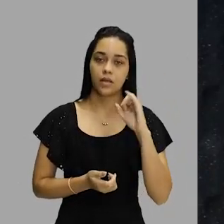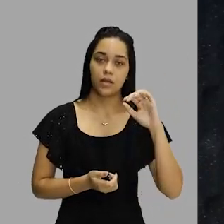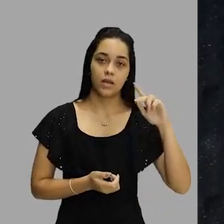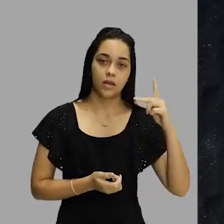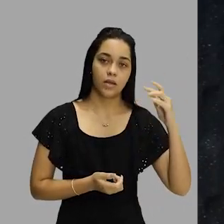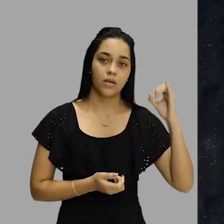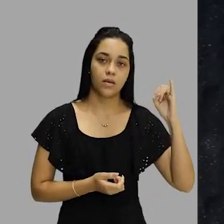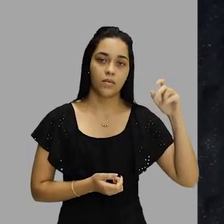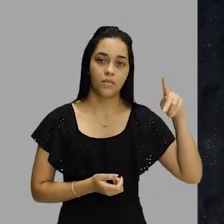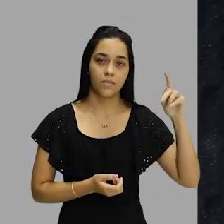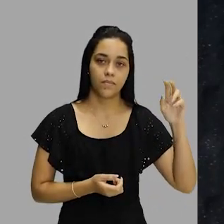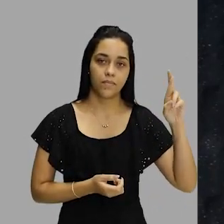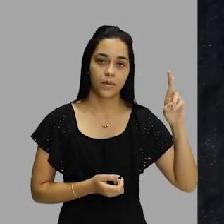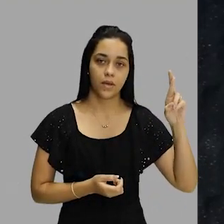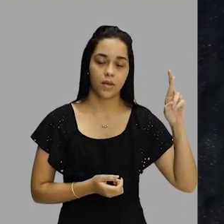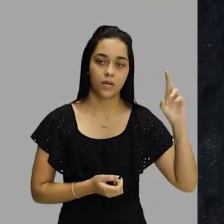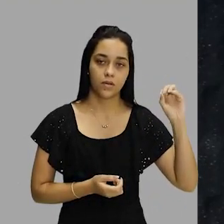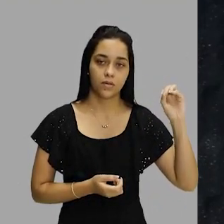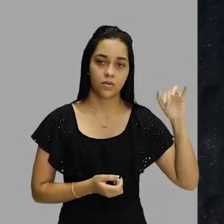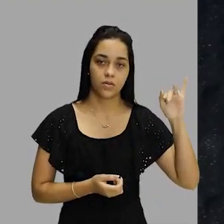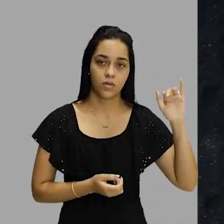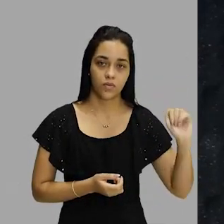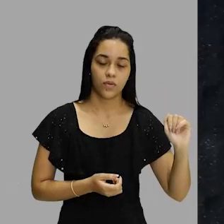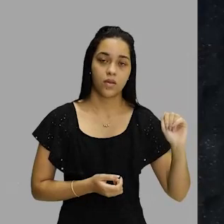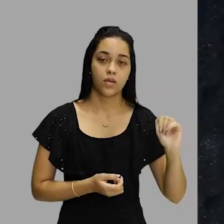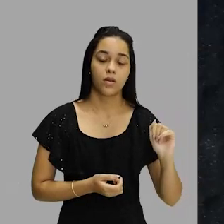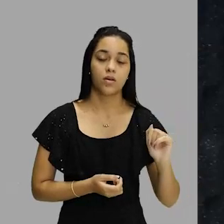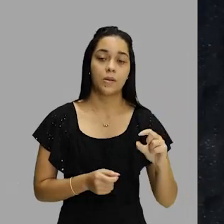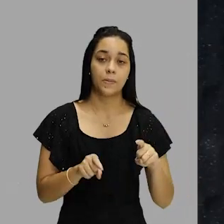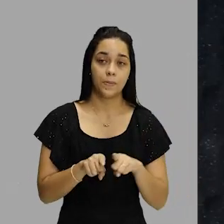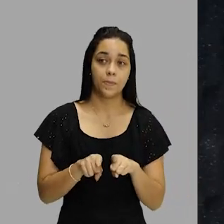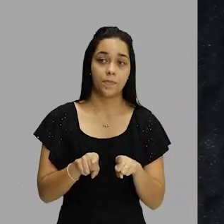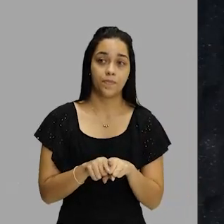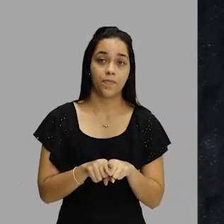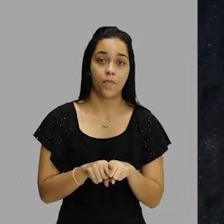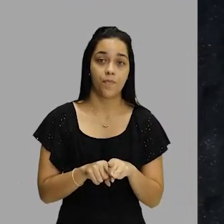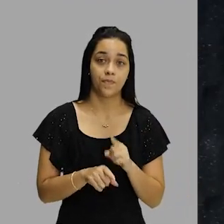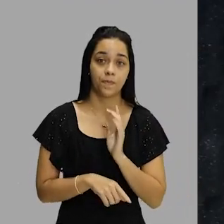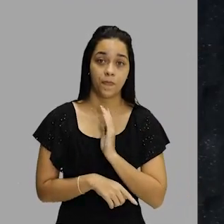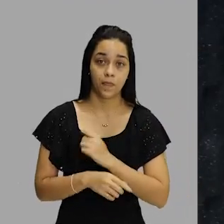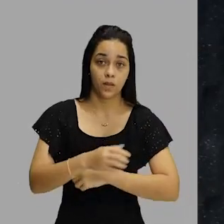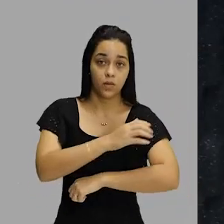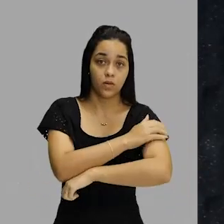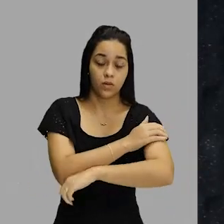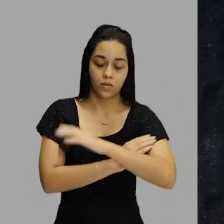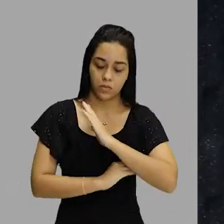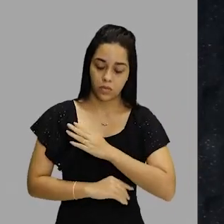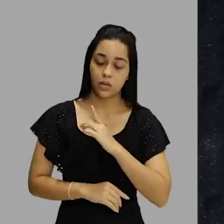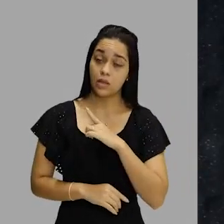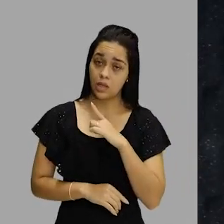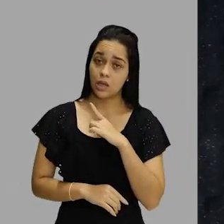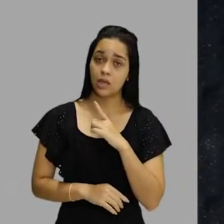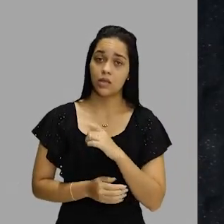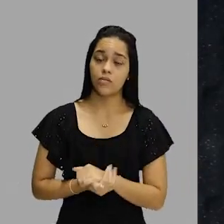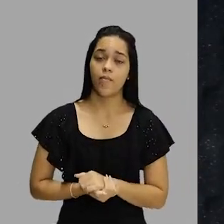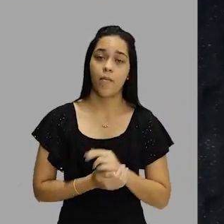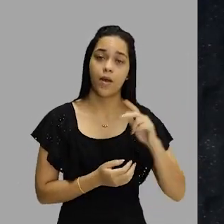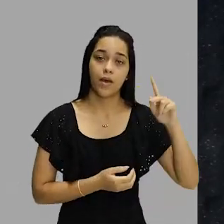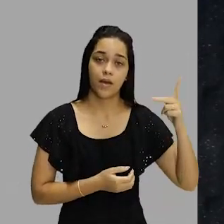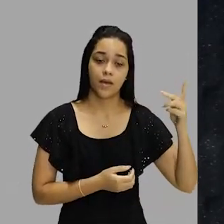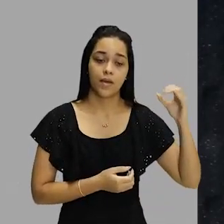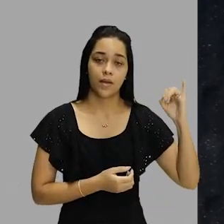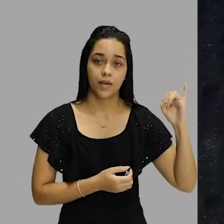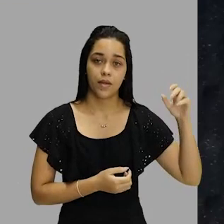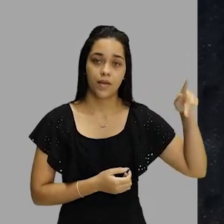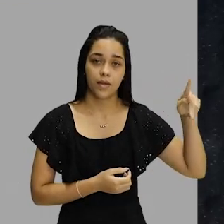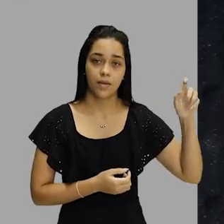hipertrofia dos músculos, né? Inclusive, o músculo cardíaco ele tem uma hipertrofia. E mesmo que o